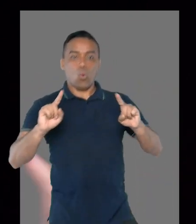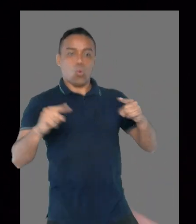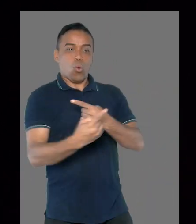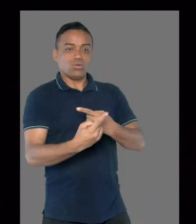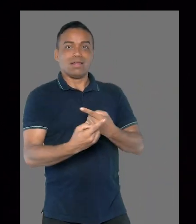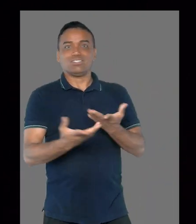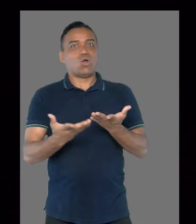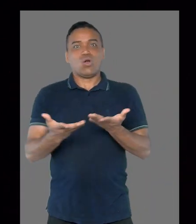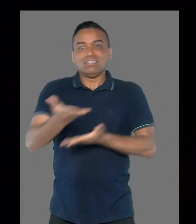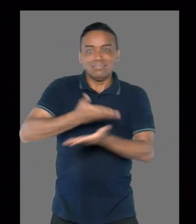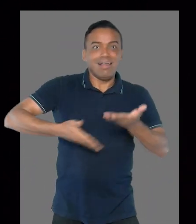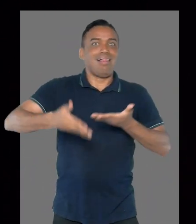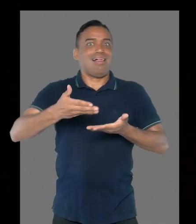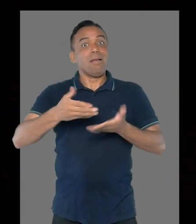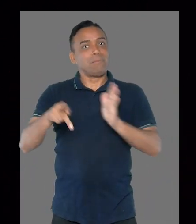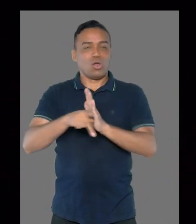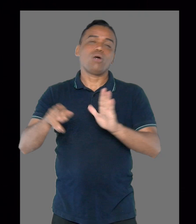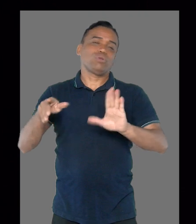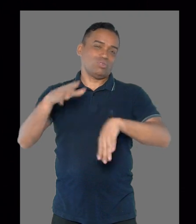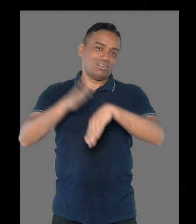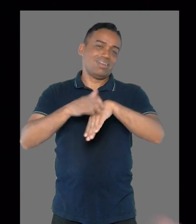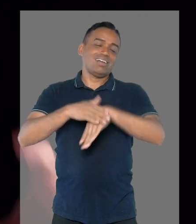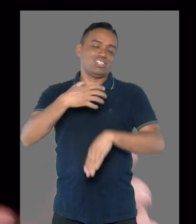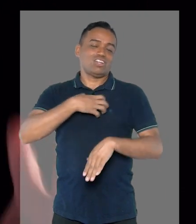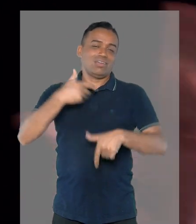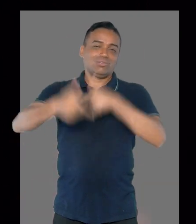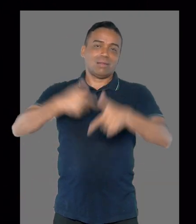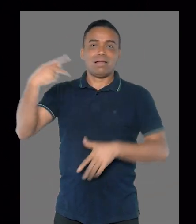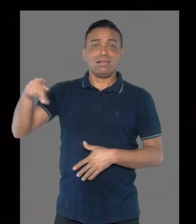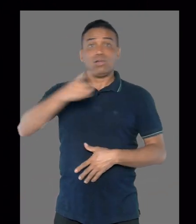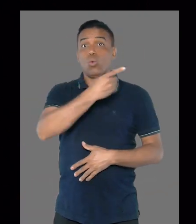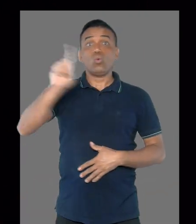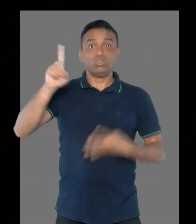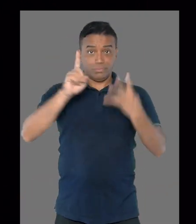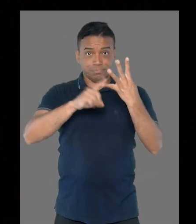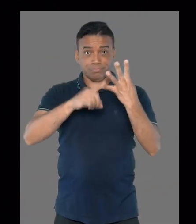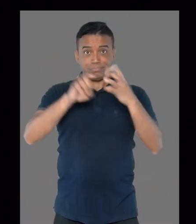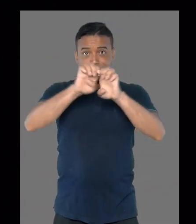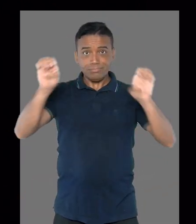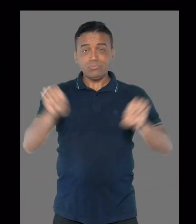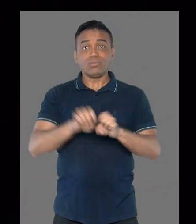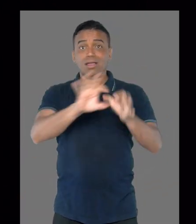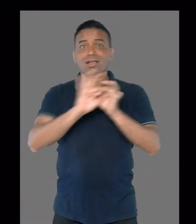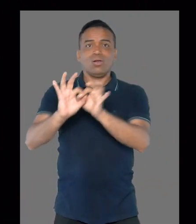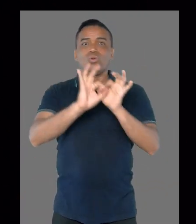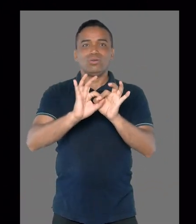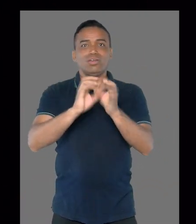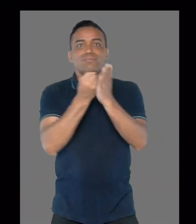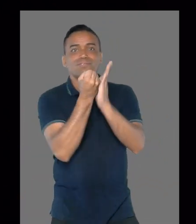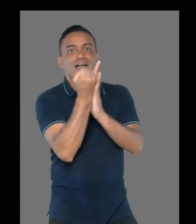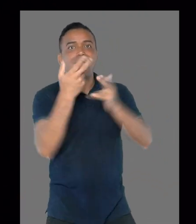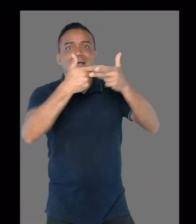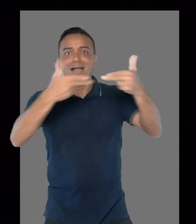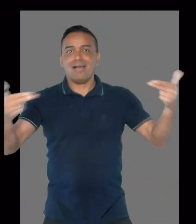de opostos, de aporias, isso é muito leminskiano também. Uma última estrutura que me parece muito fundamental nele é juntar o